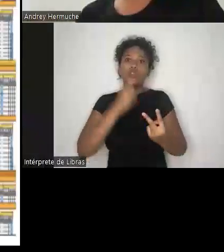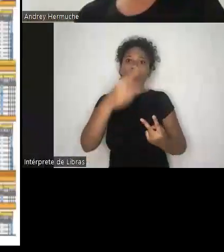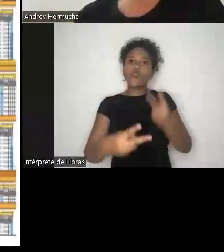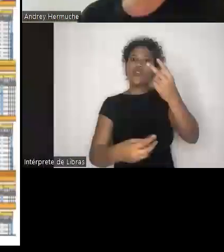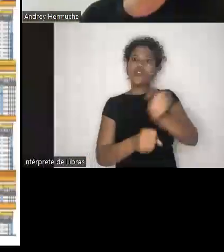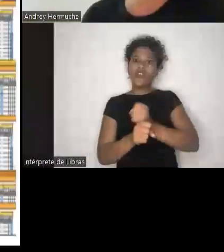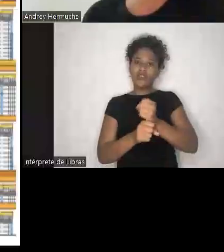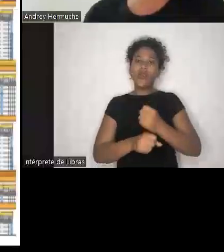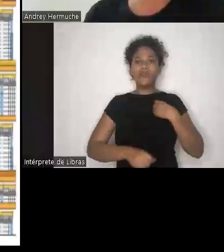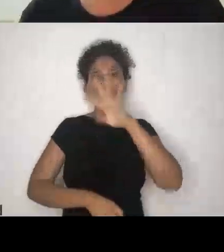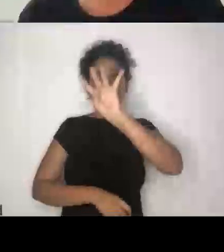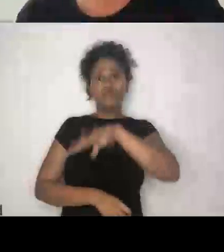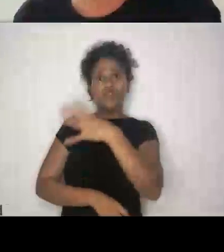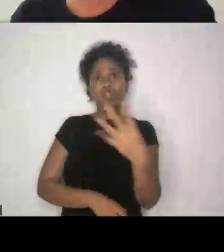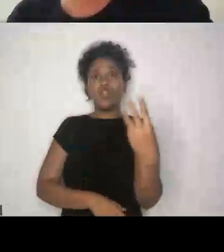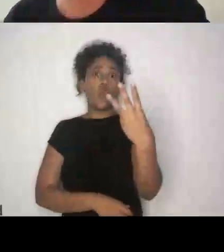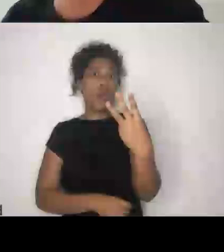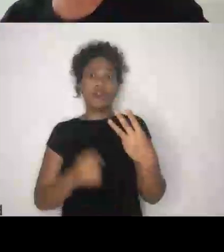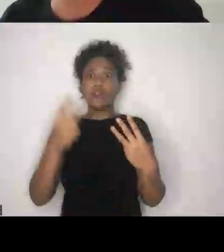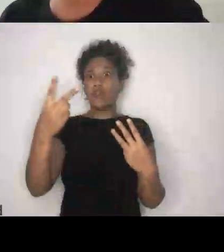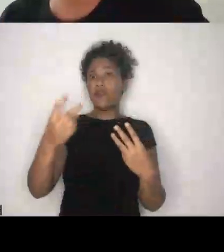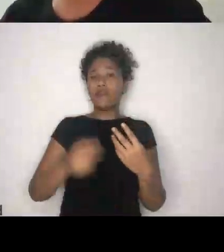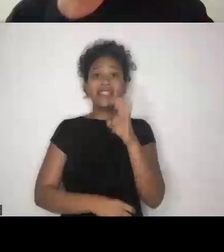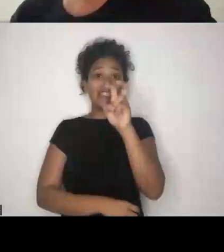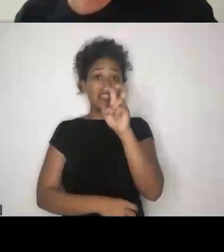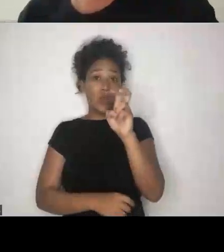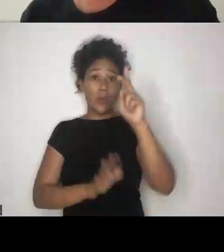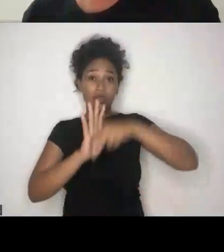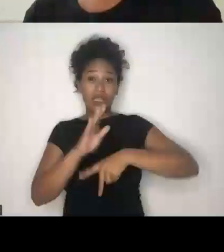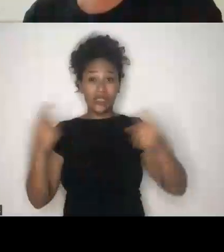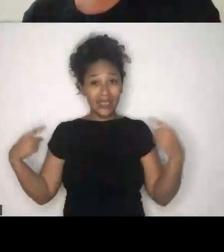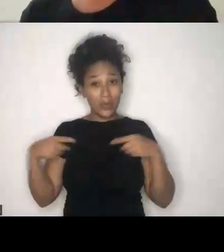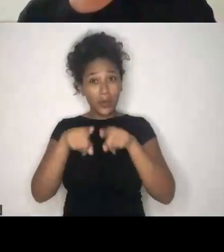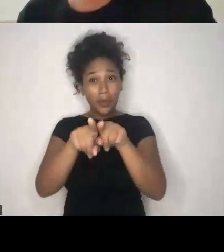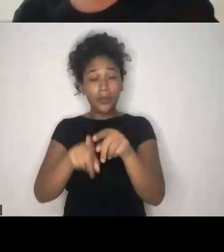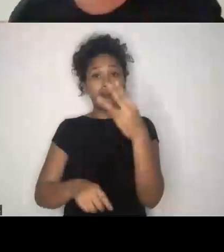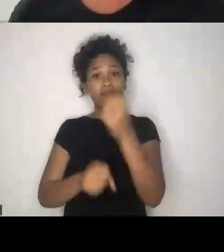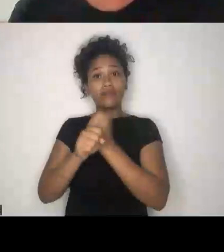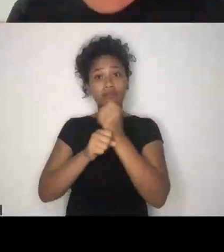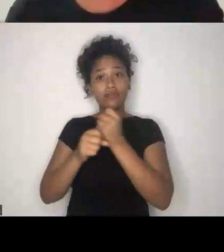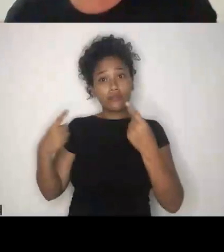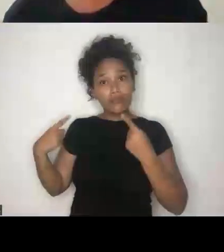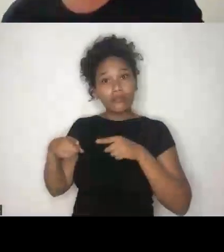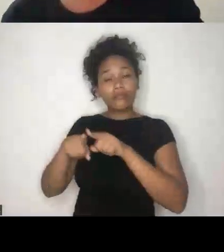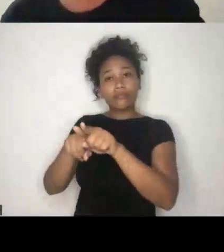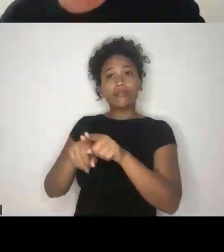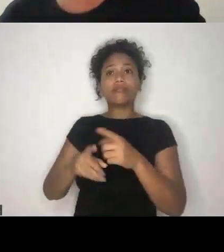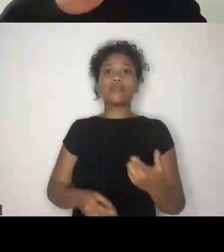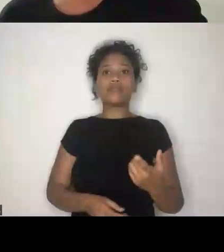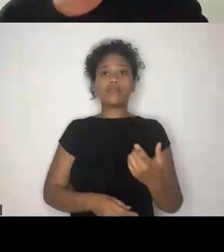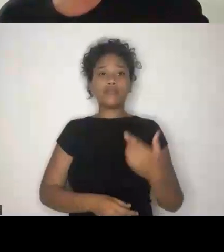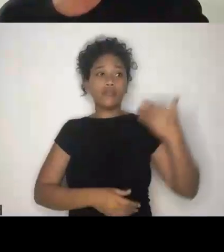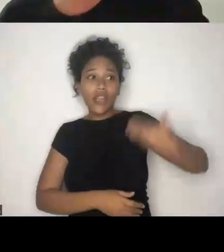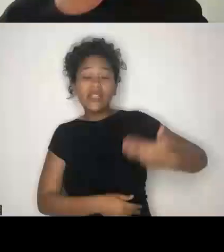cronograma de dois três anos de cinco projetos simultâneos em três anos consecutivos é fase